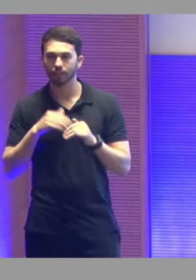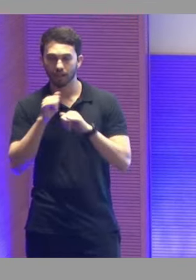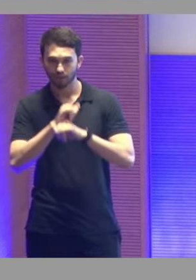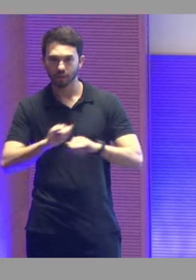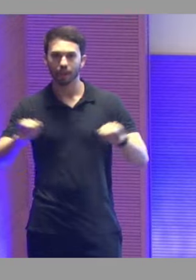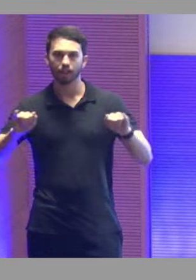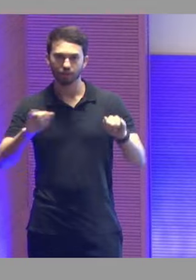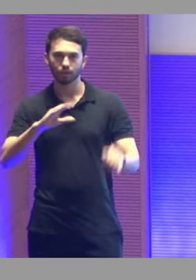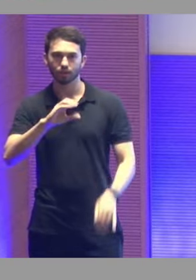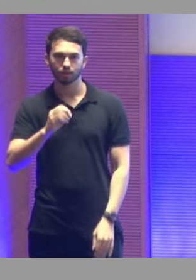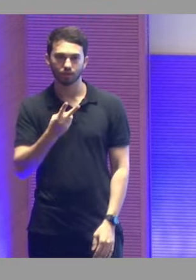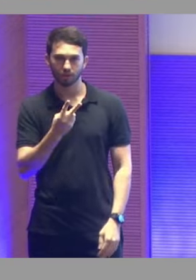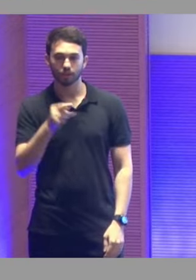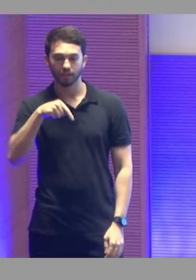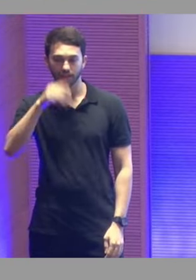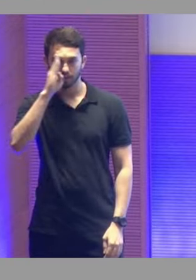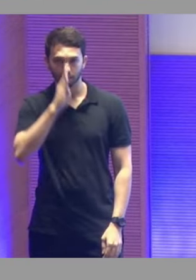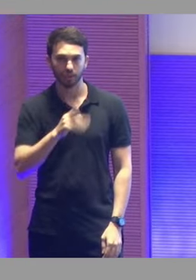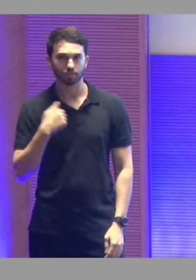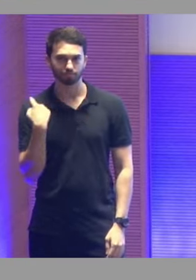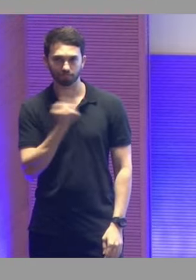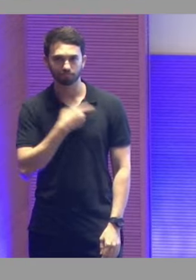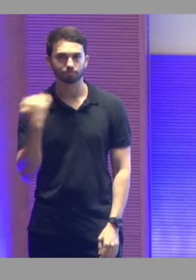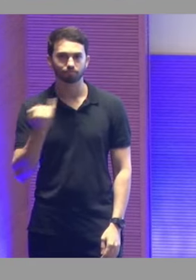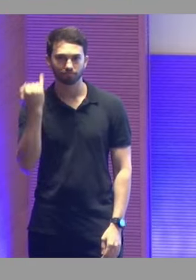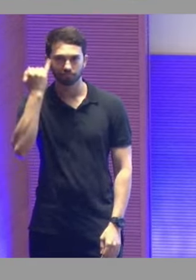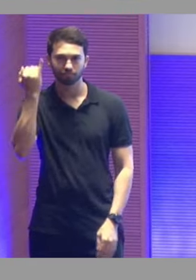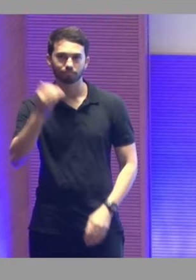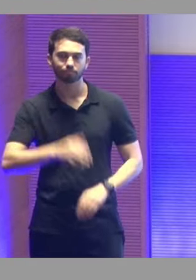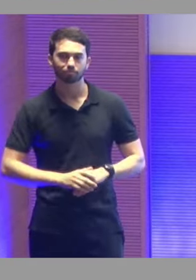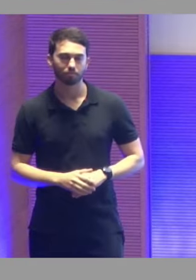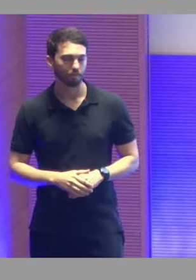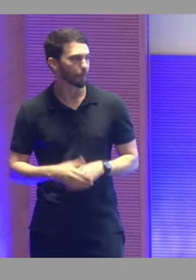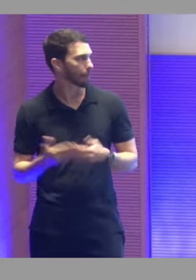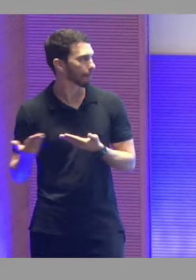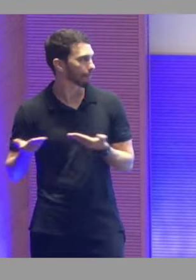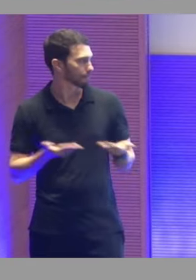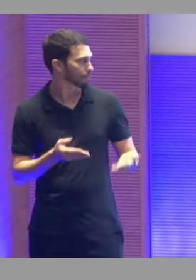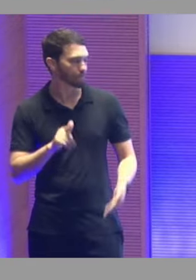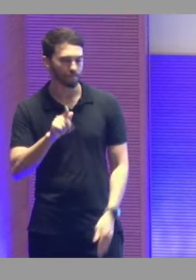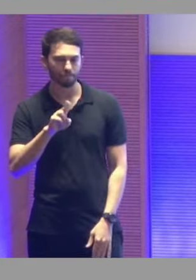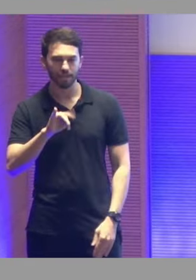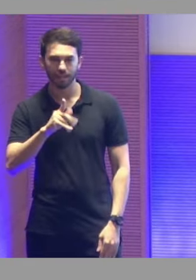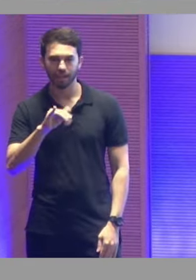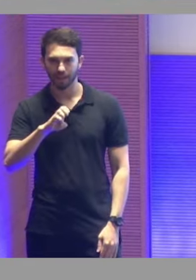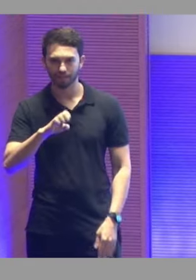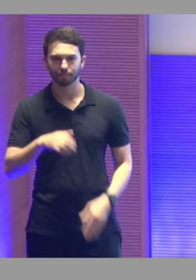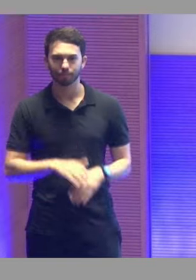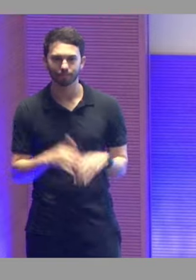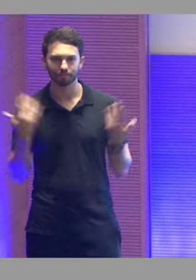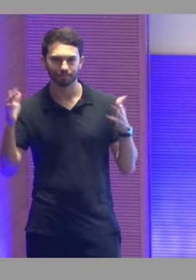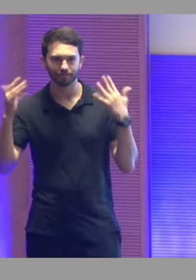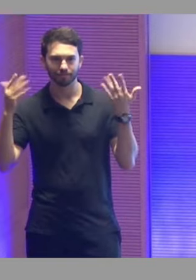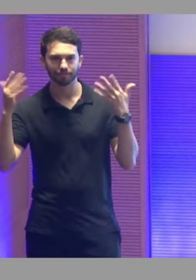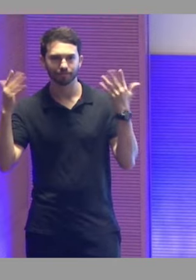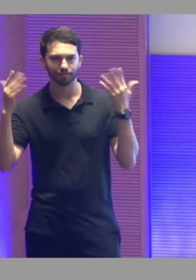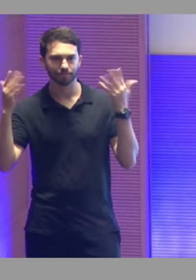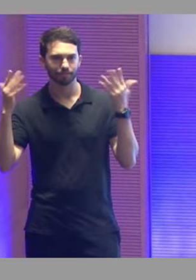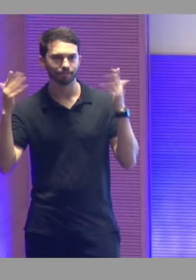emissões eh no Brasil isso é muito legal para nós Guilherme vou chamar você de volta aqui